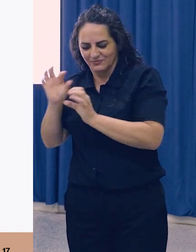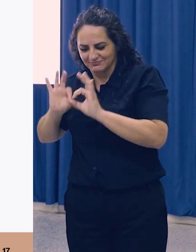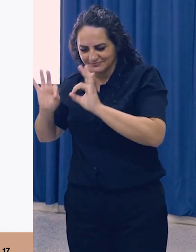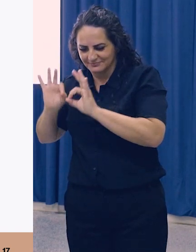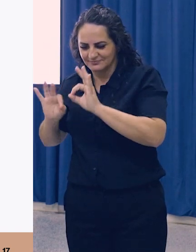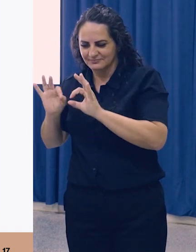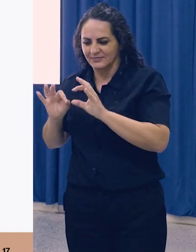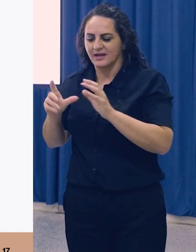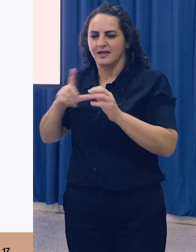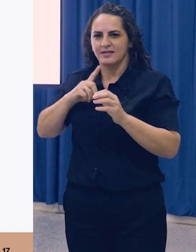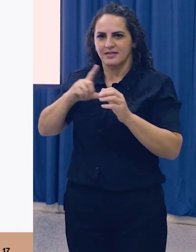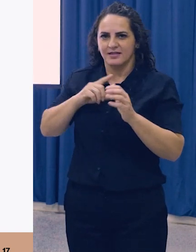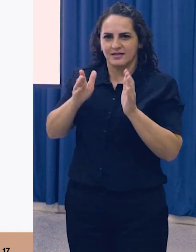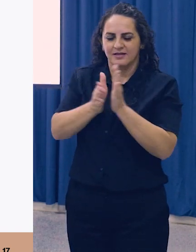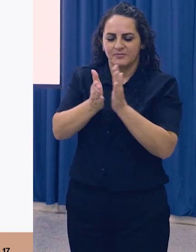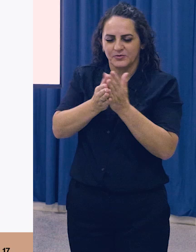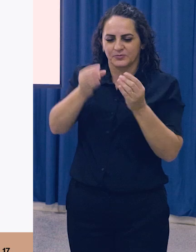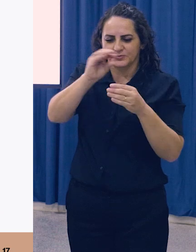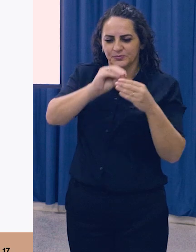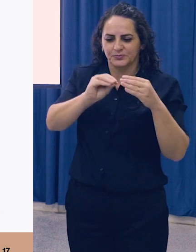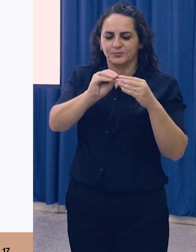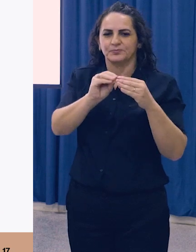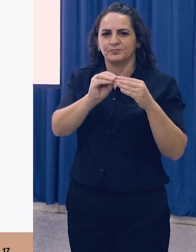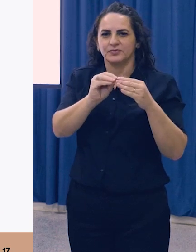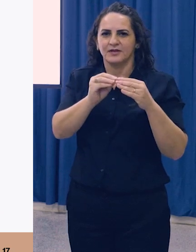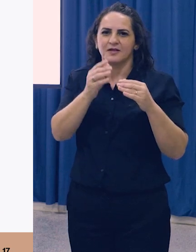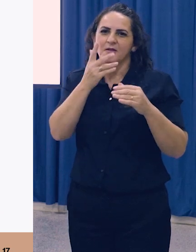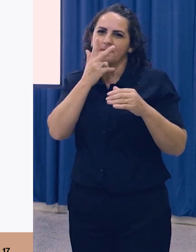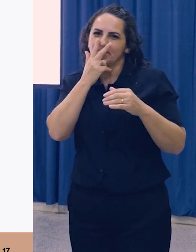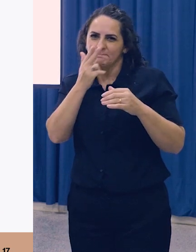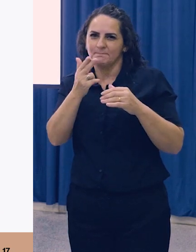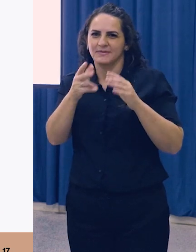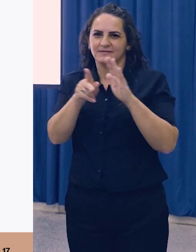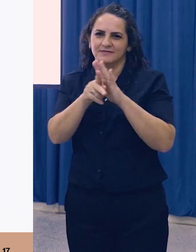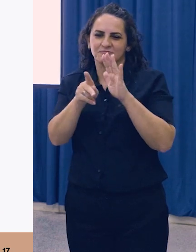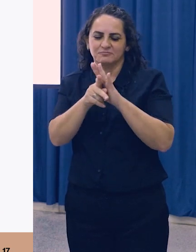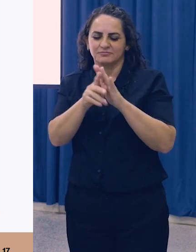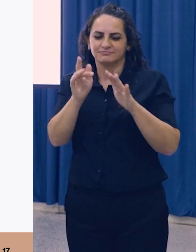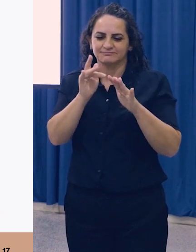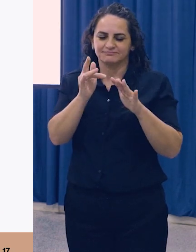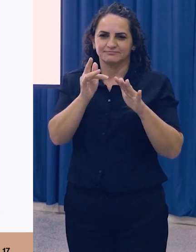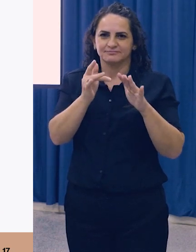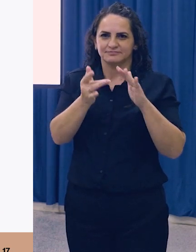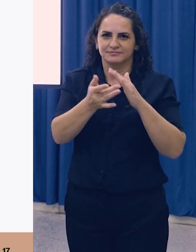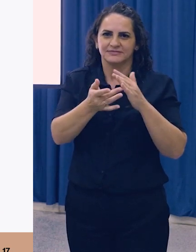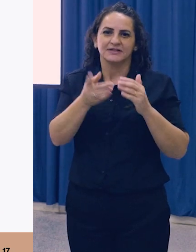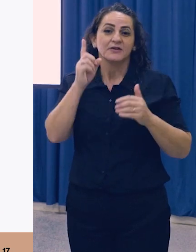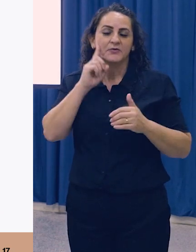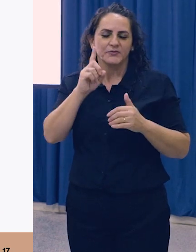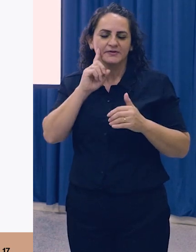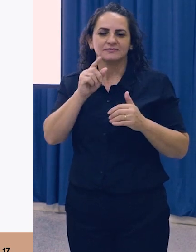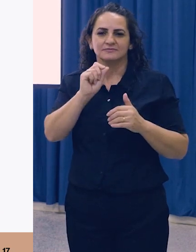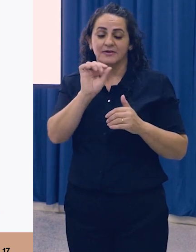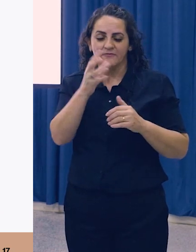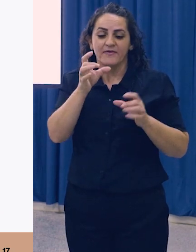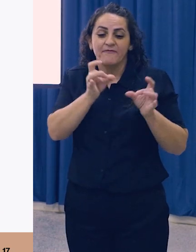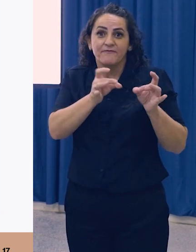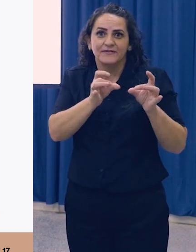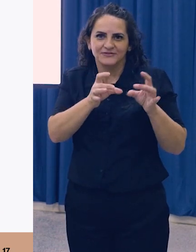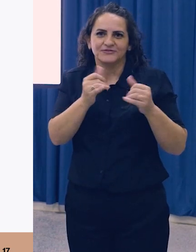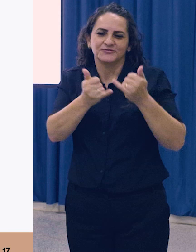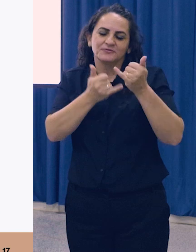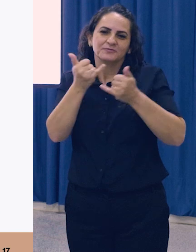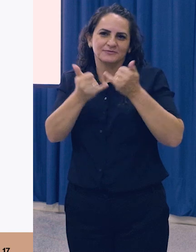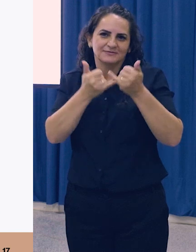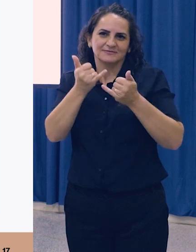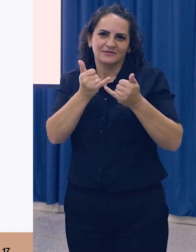uma página no eBay, que é como se fosse um Mercado Livre dos Estados Unidos, onde ela vendia esses brinquedinhos. Então era como se ela